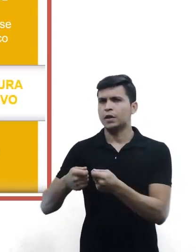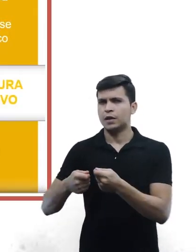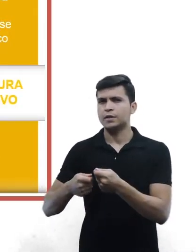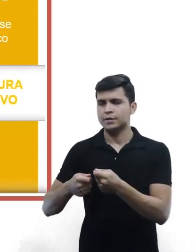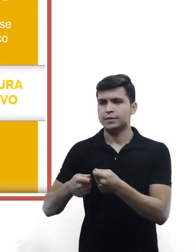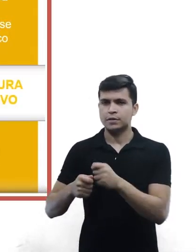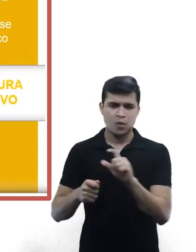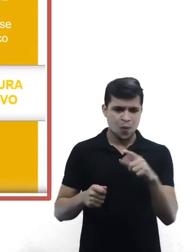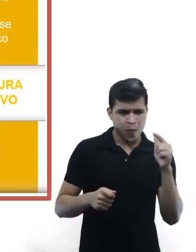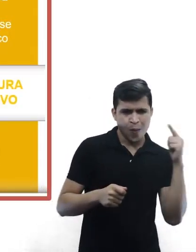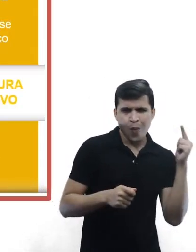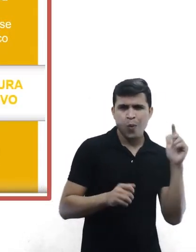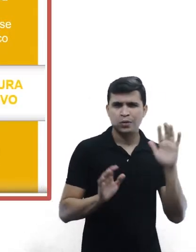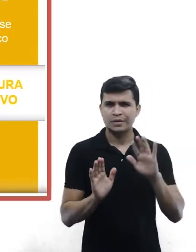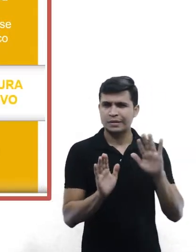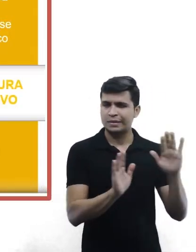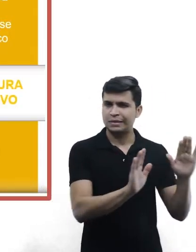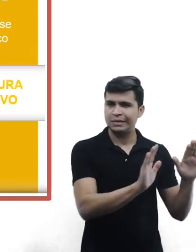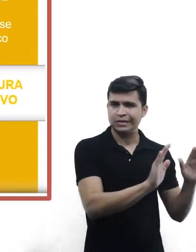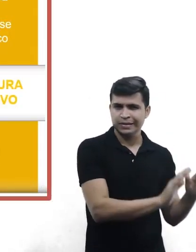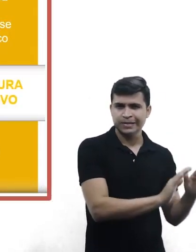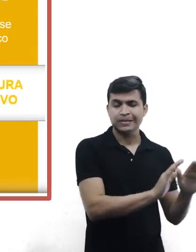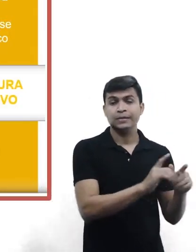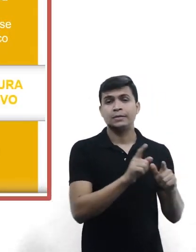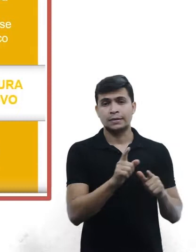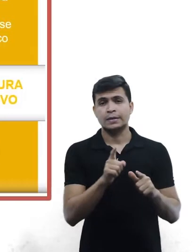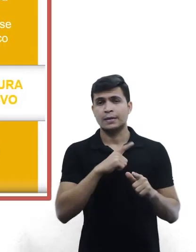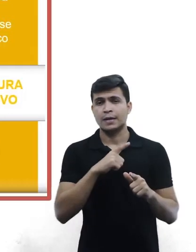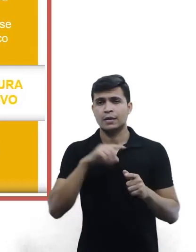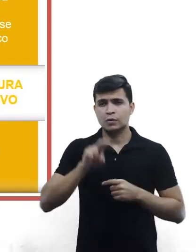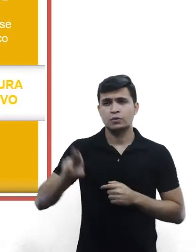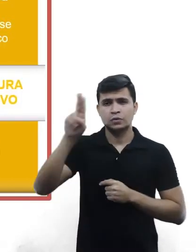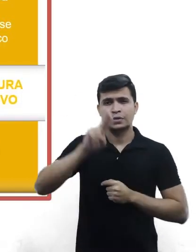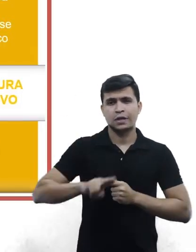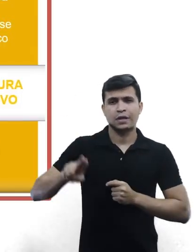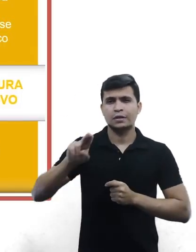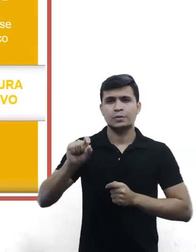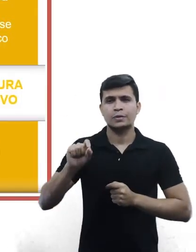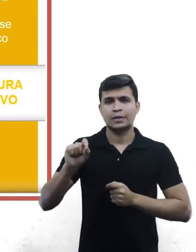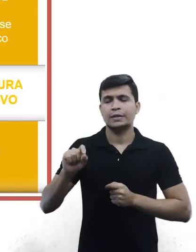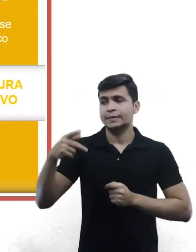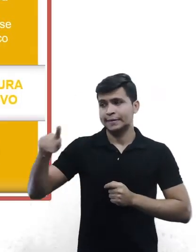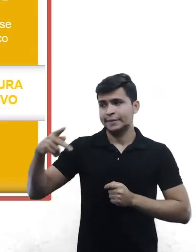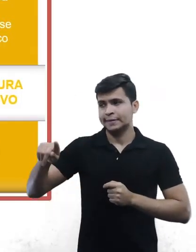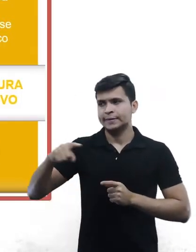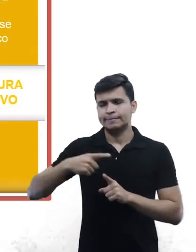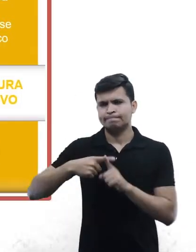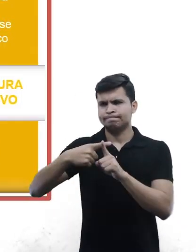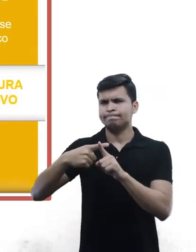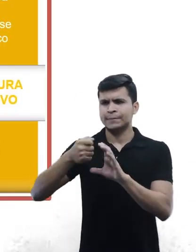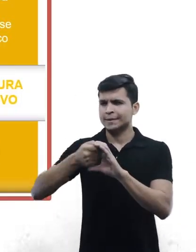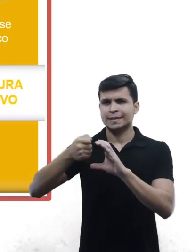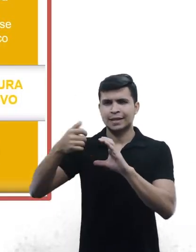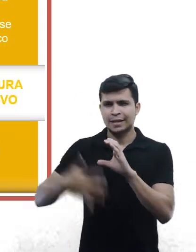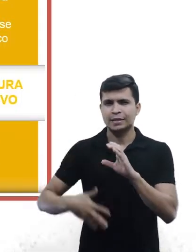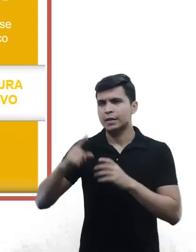qualidade, quebrando-as em tarefas menores a serem cumpridas até o prazo final, usar melhor seus pontos fortes com